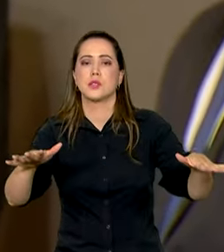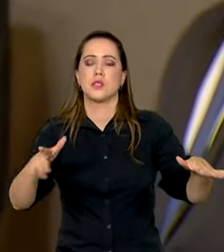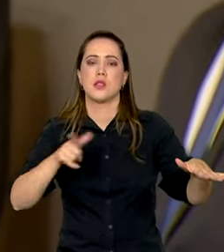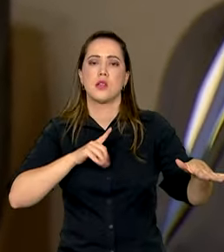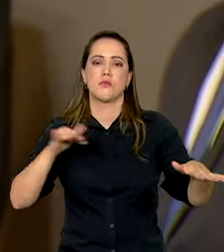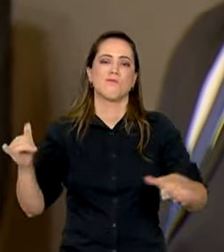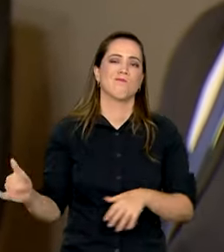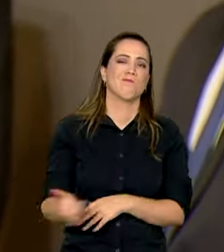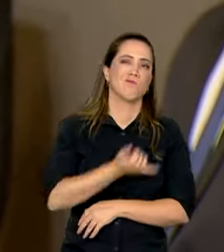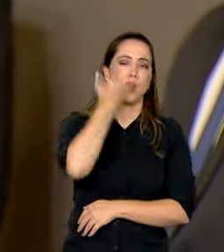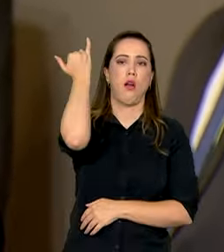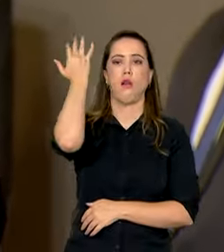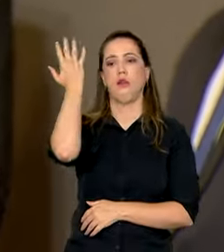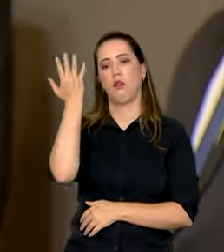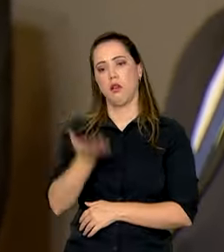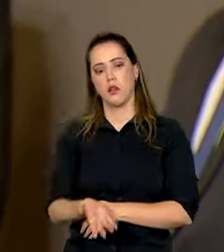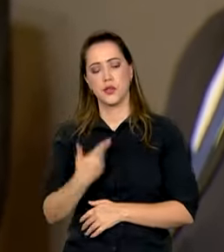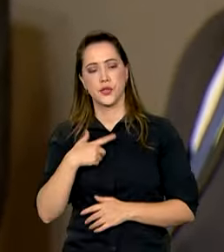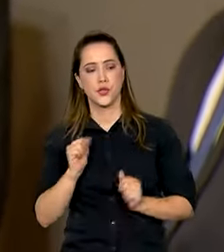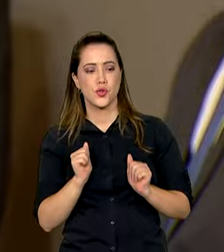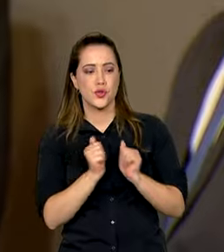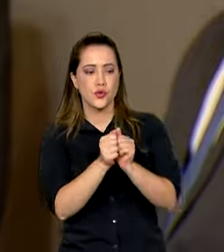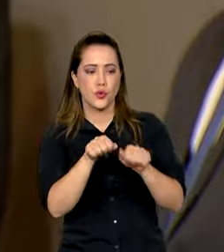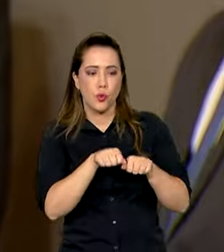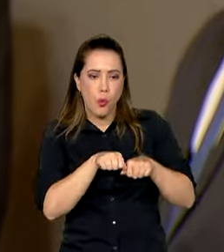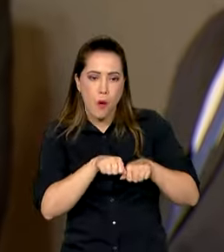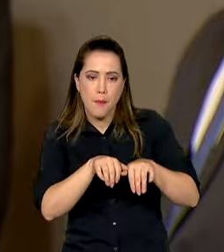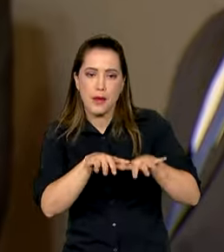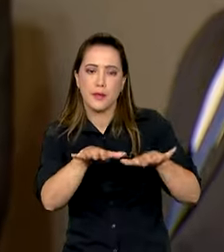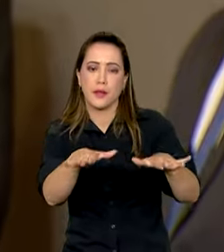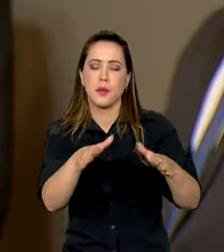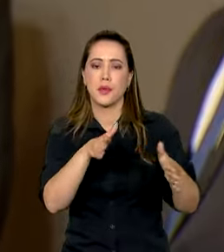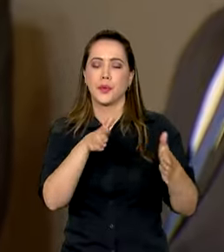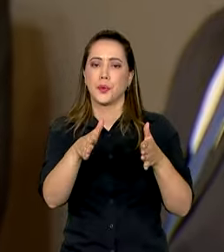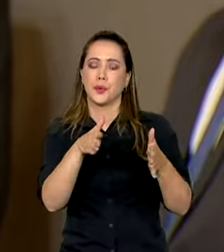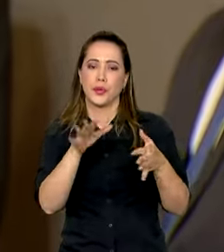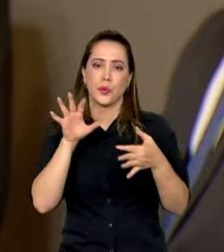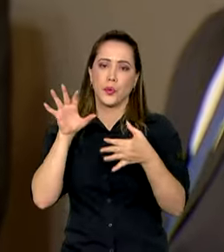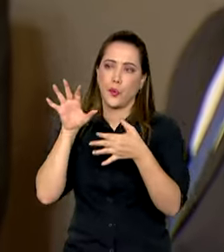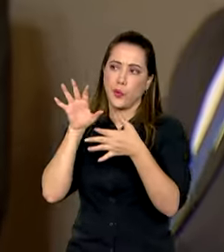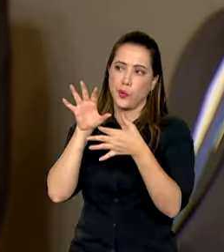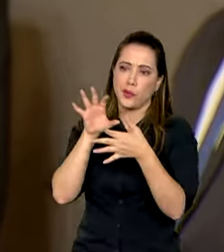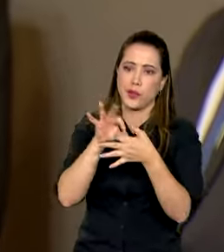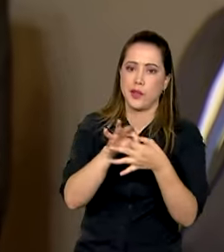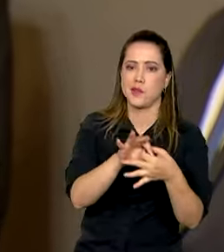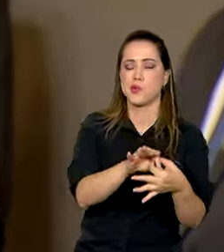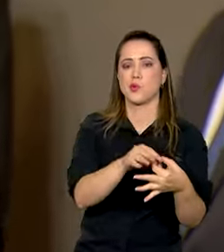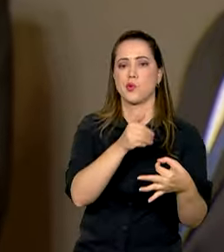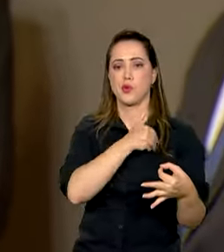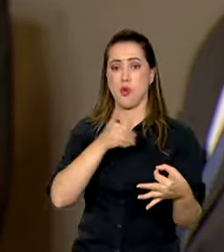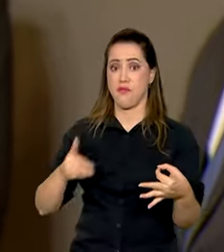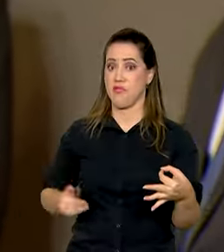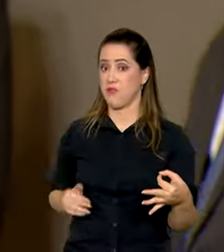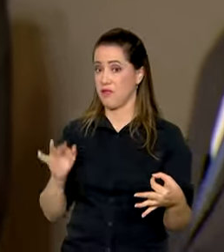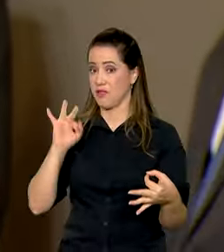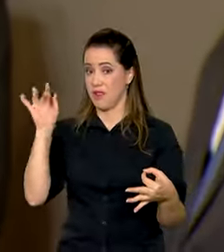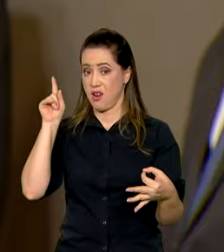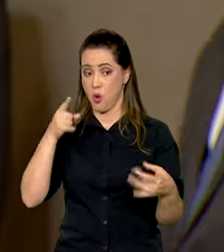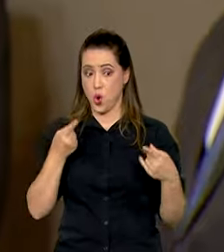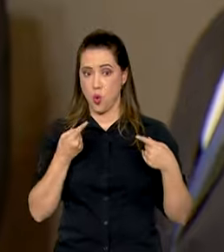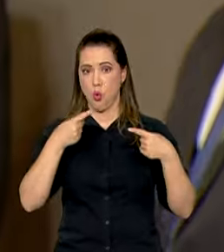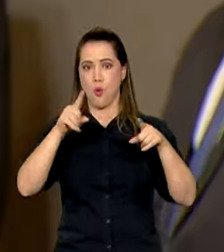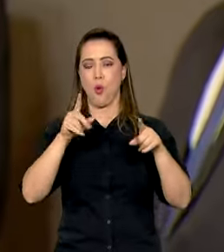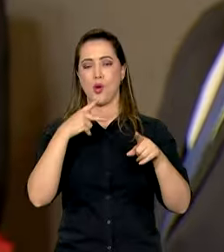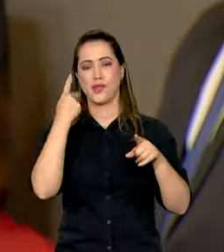imenso de ter que enfrentar uma pandemia num contexto em que o governo era contra